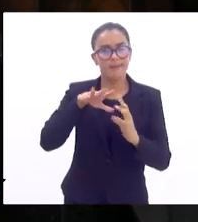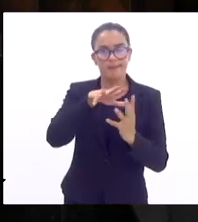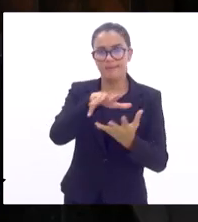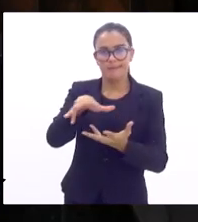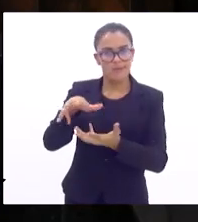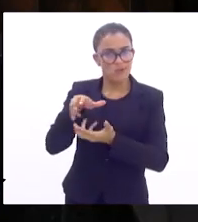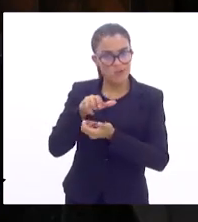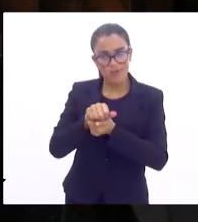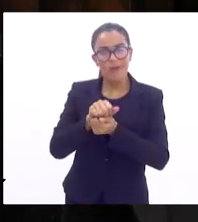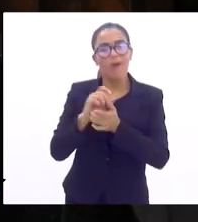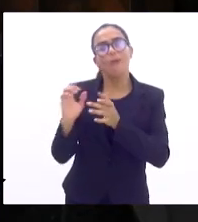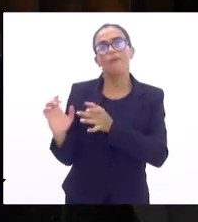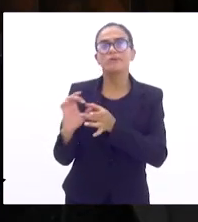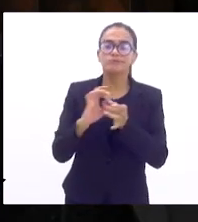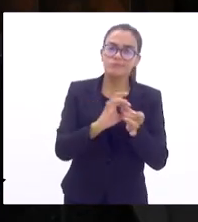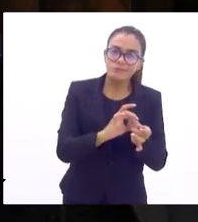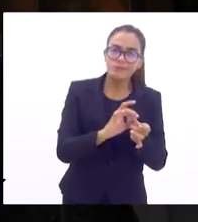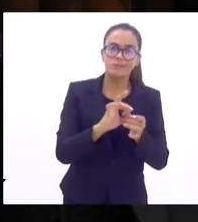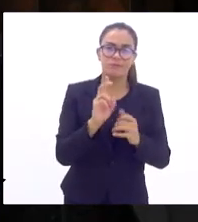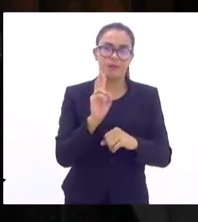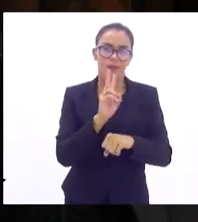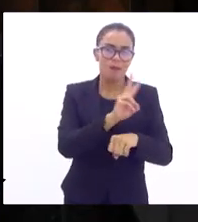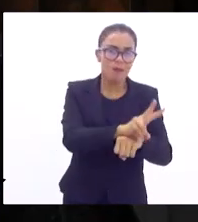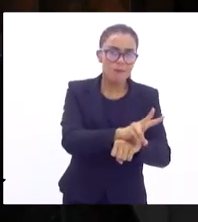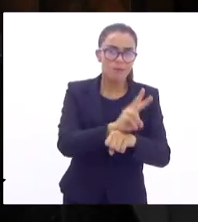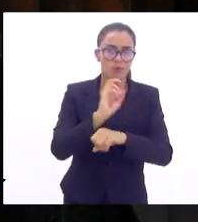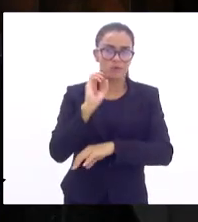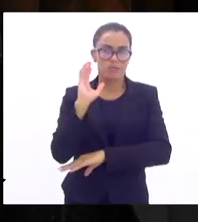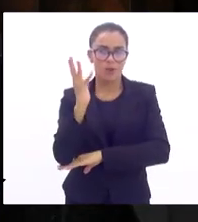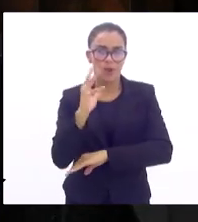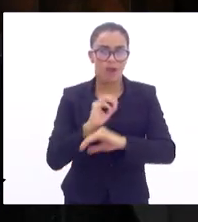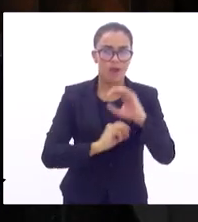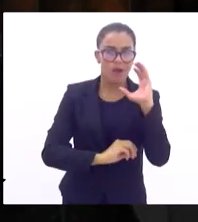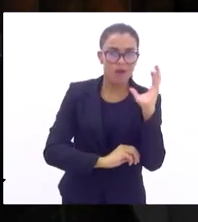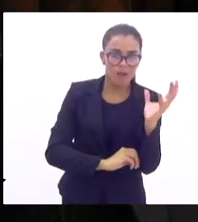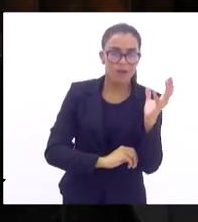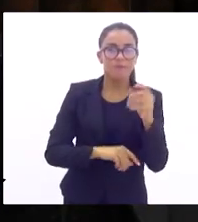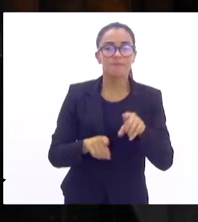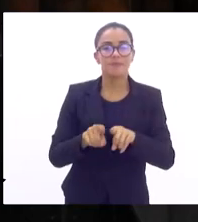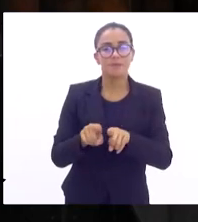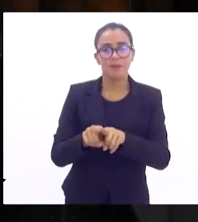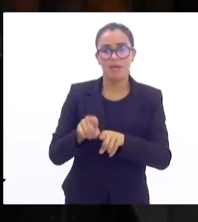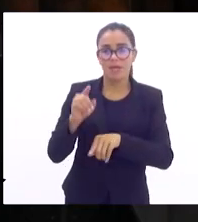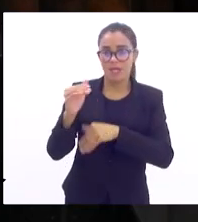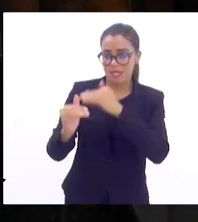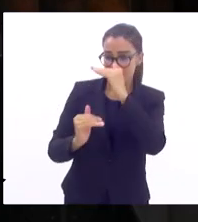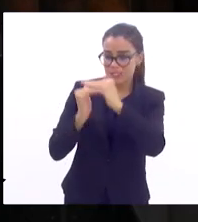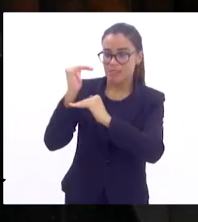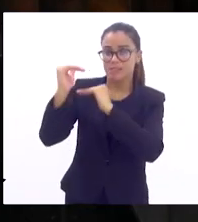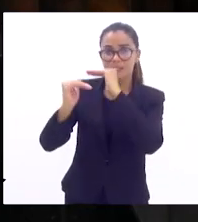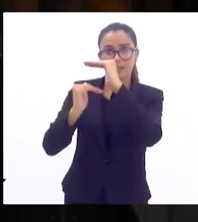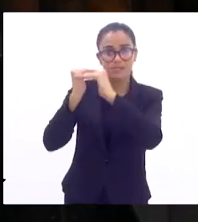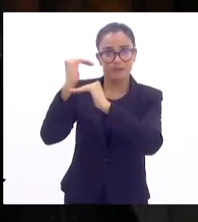no sentido da Proteção Ambiental e do desenvolvimento